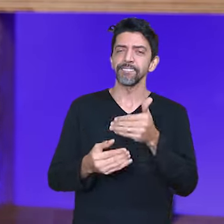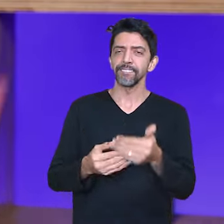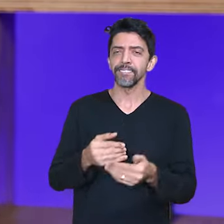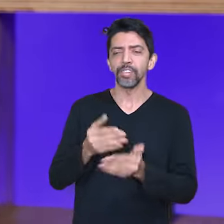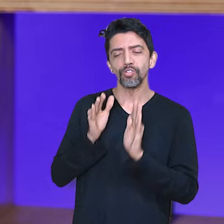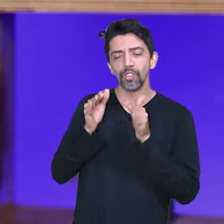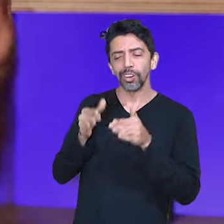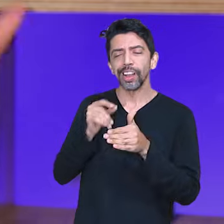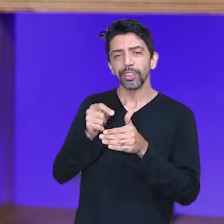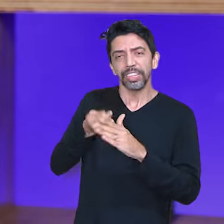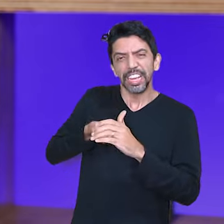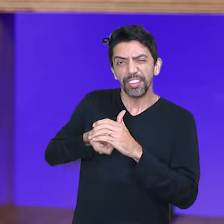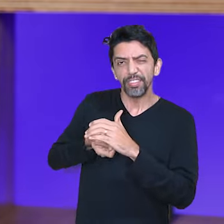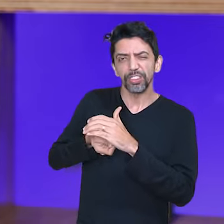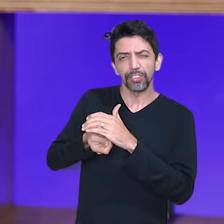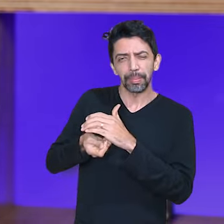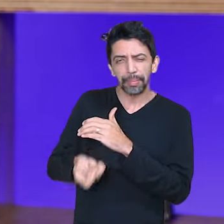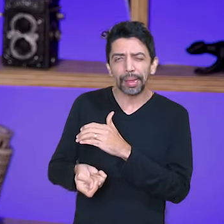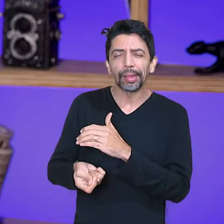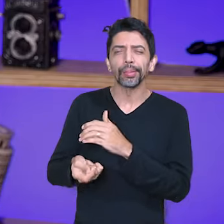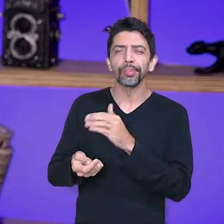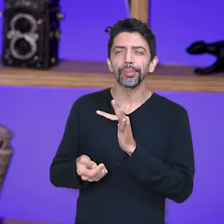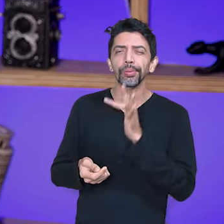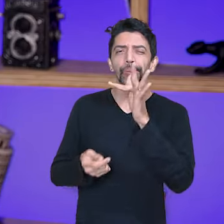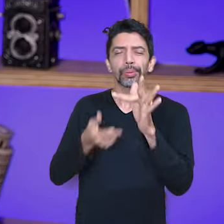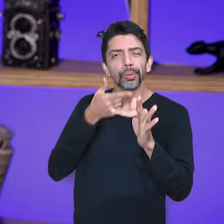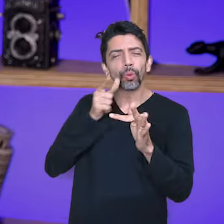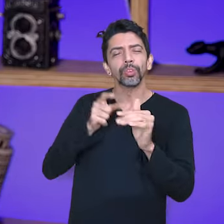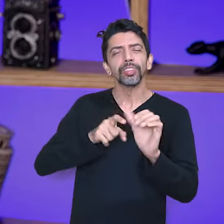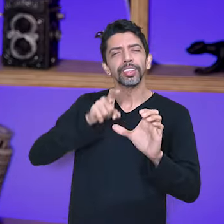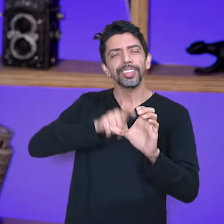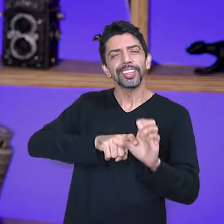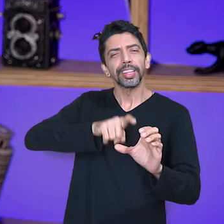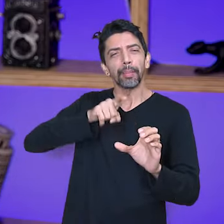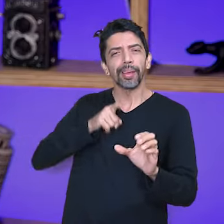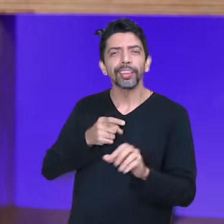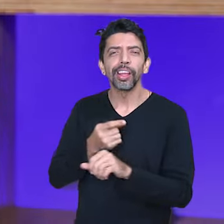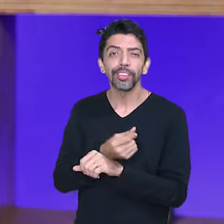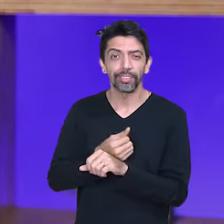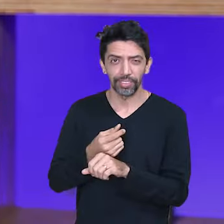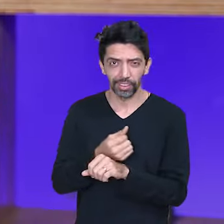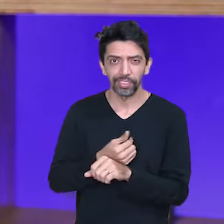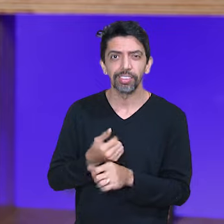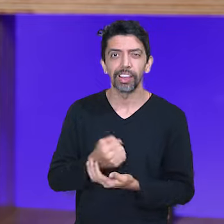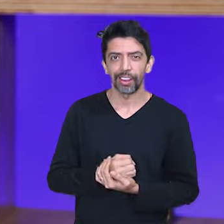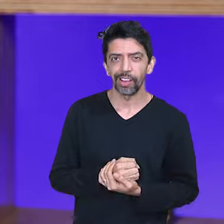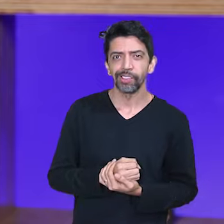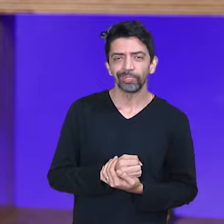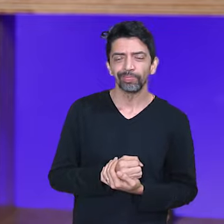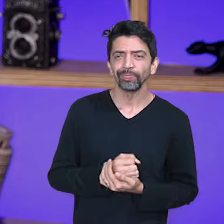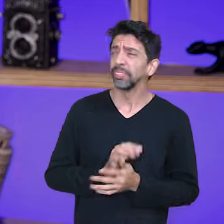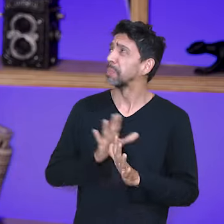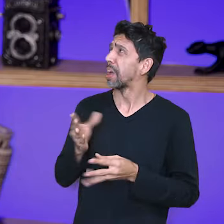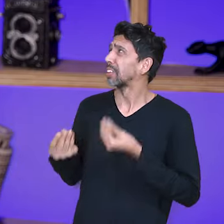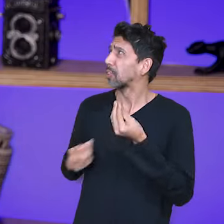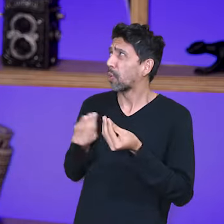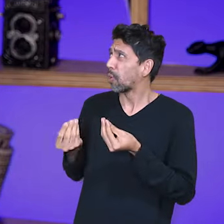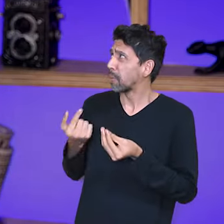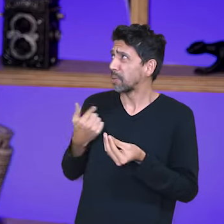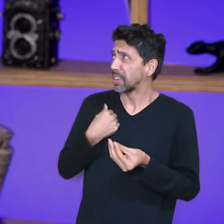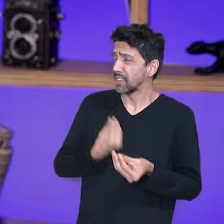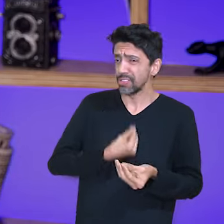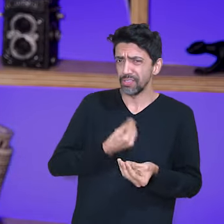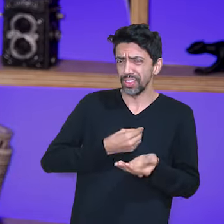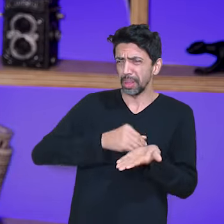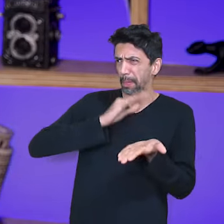passiva, de uma aposentadoria, de uma independência financeira. Mas como vamos ter independência financeira se eu estou sendo dilapidado? Se a minha vida está